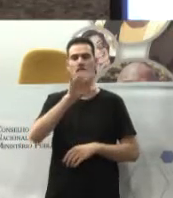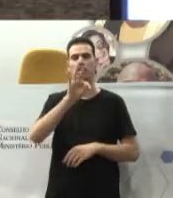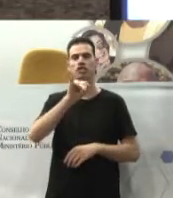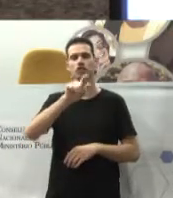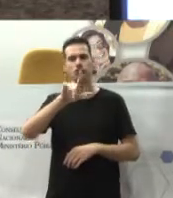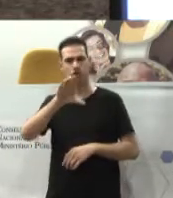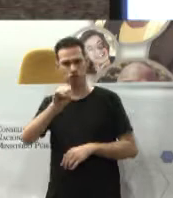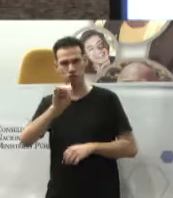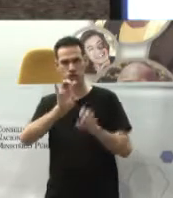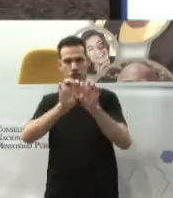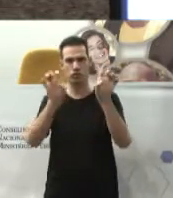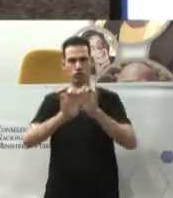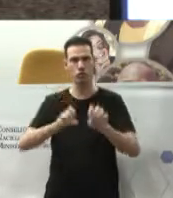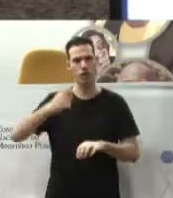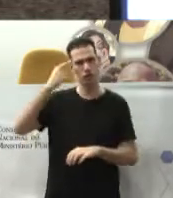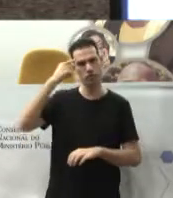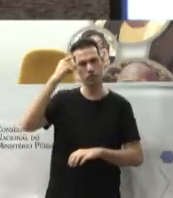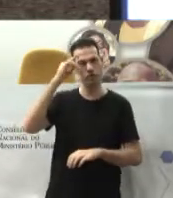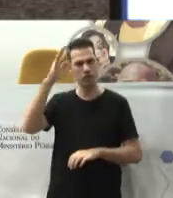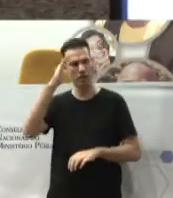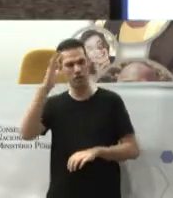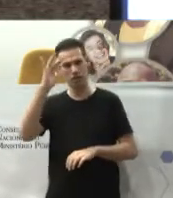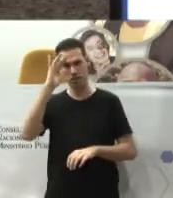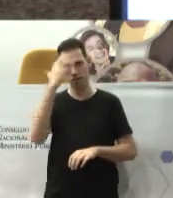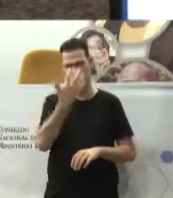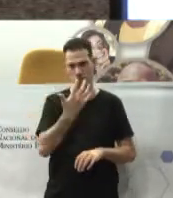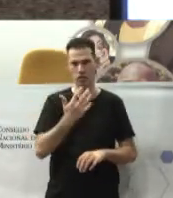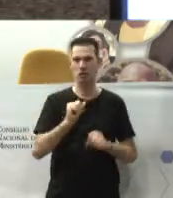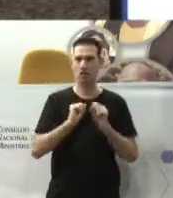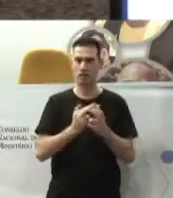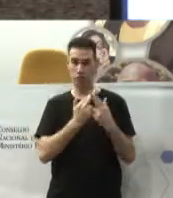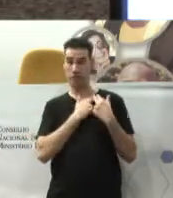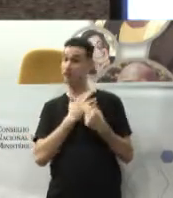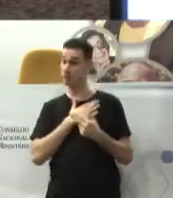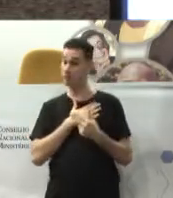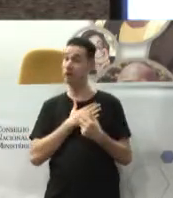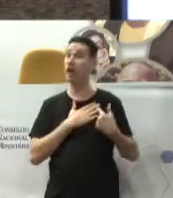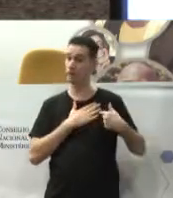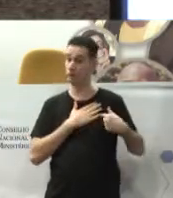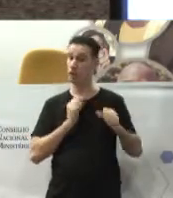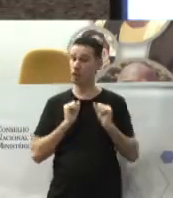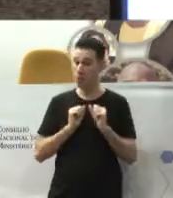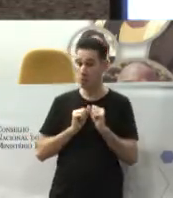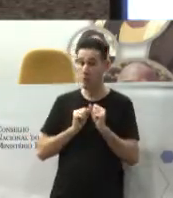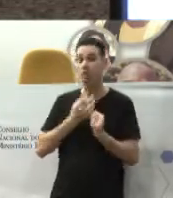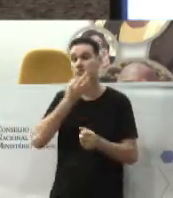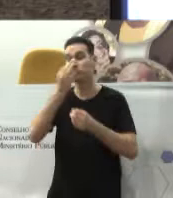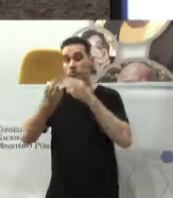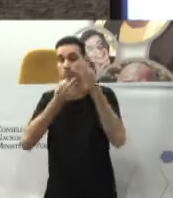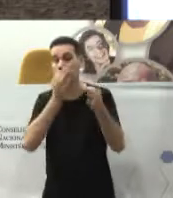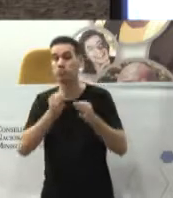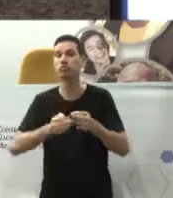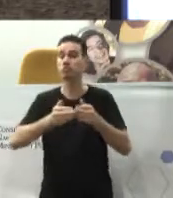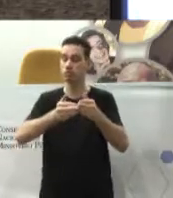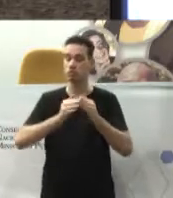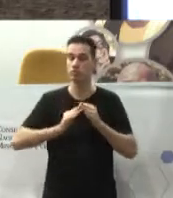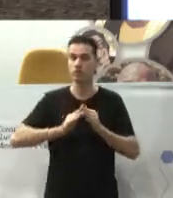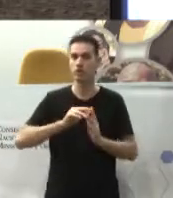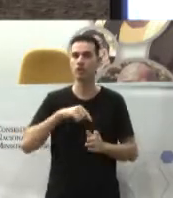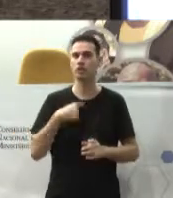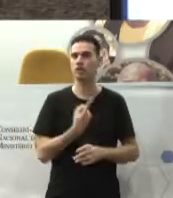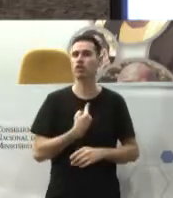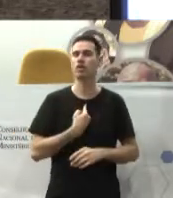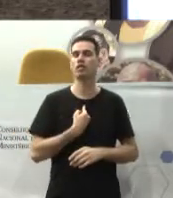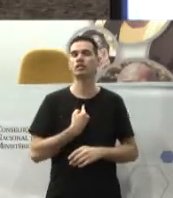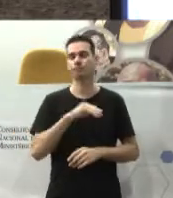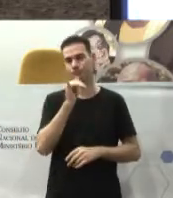for pensada a solução afete as suas atribuições. E isso tem uma razão de ser. Nós